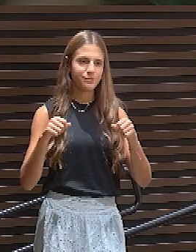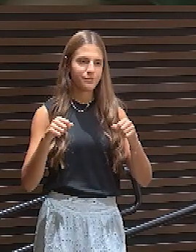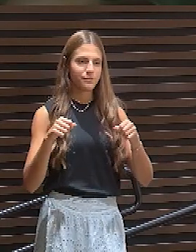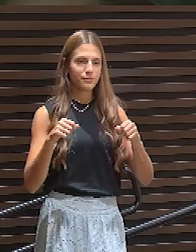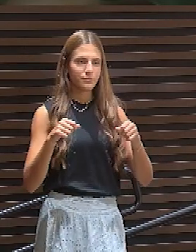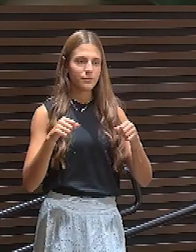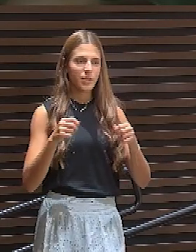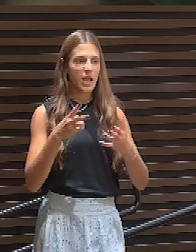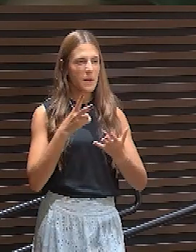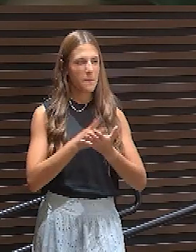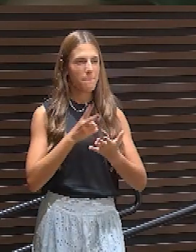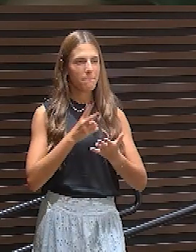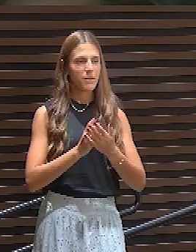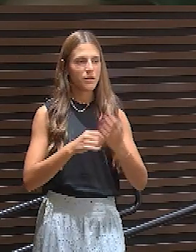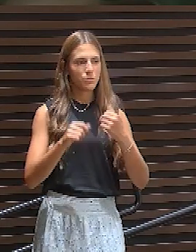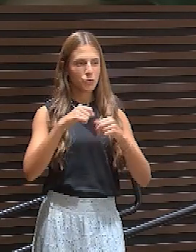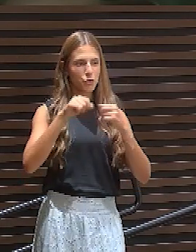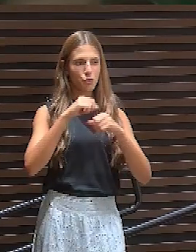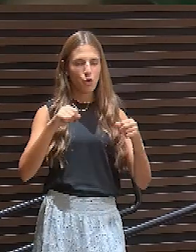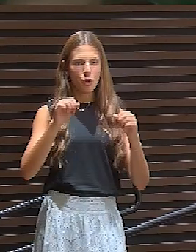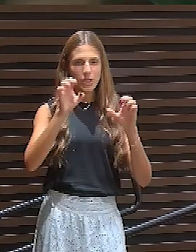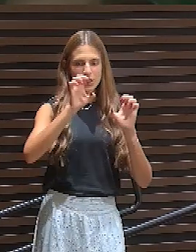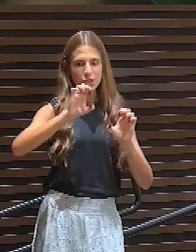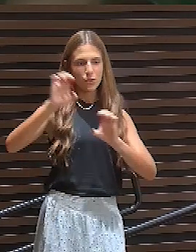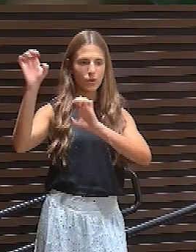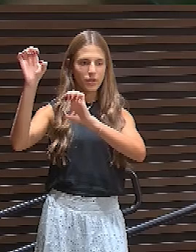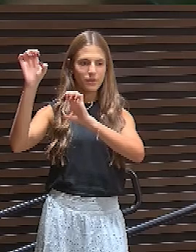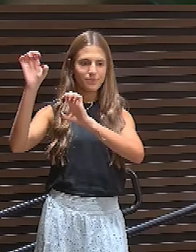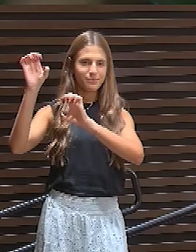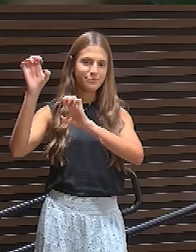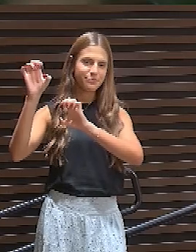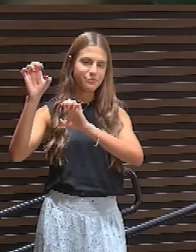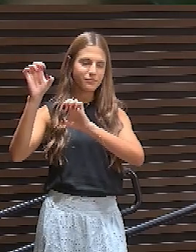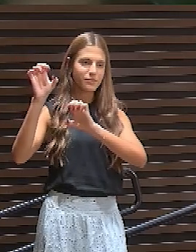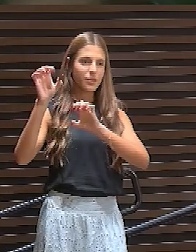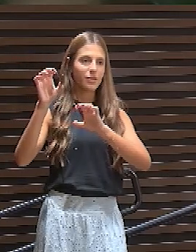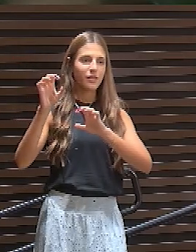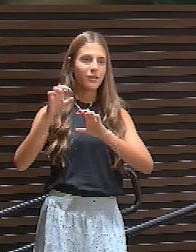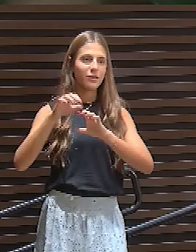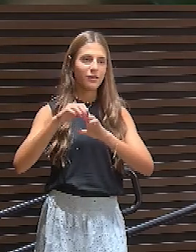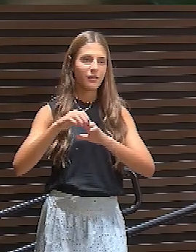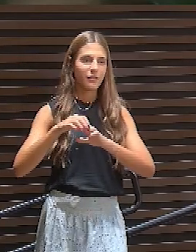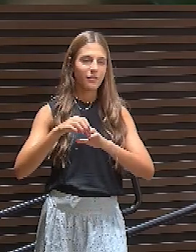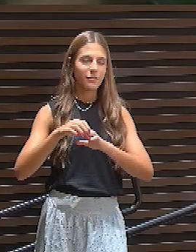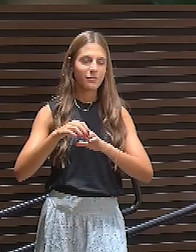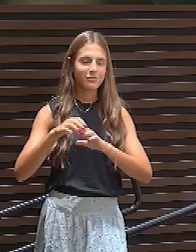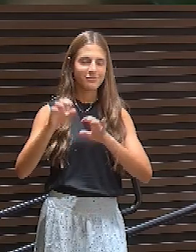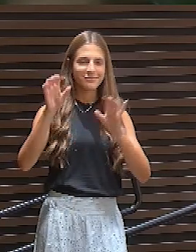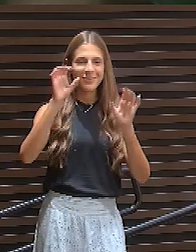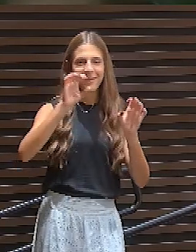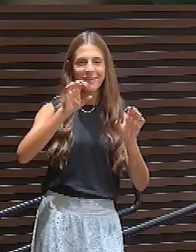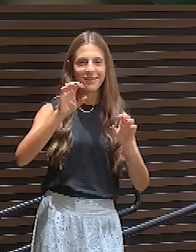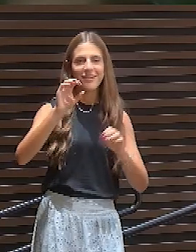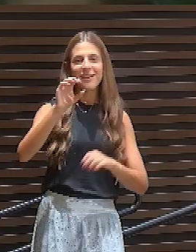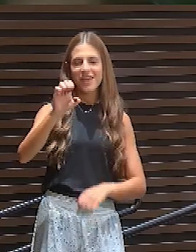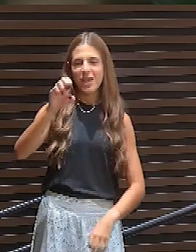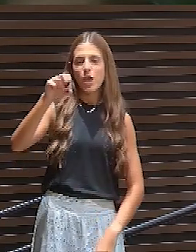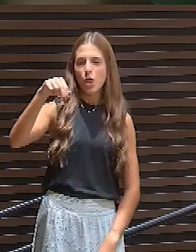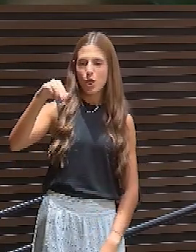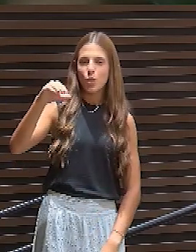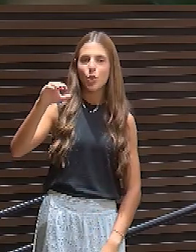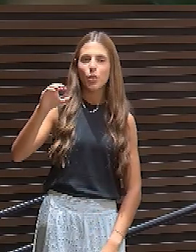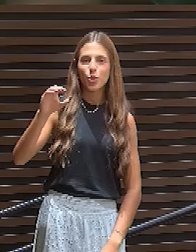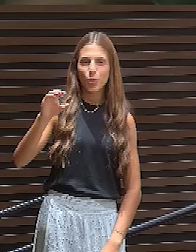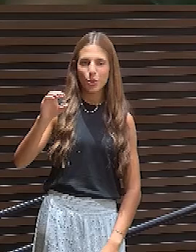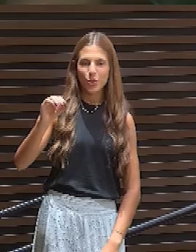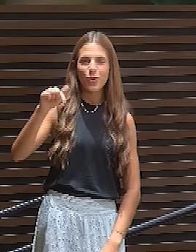é o mesmo nó de Enoque. É nó que ninguém desata, porque é o nó que